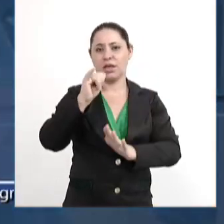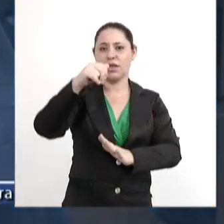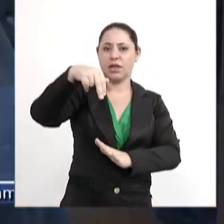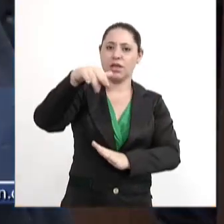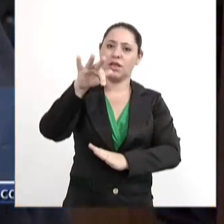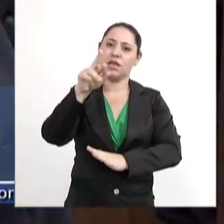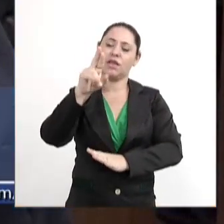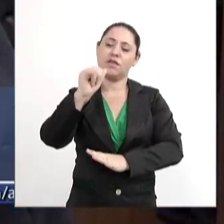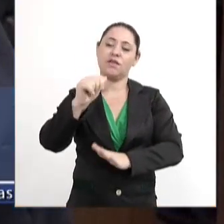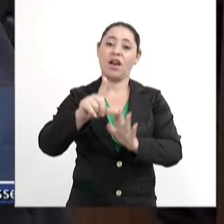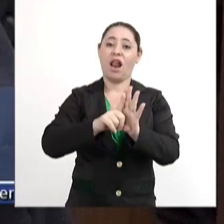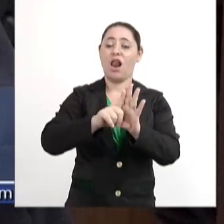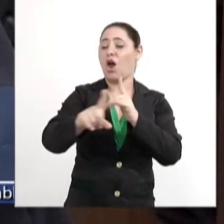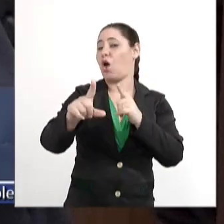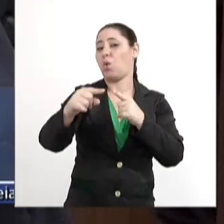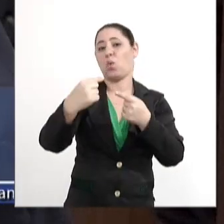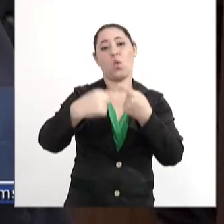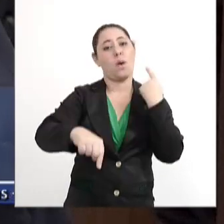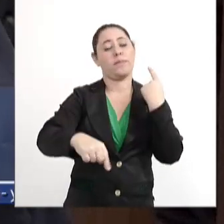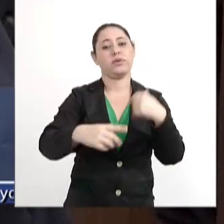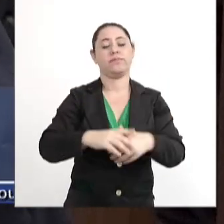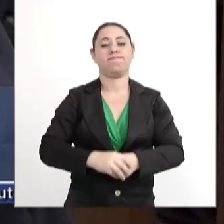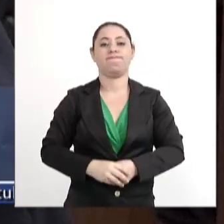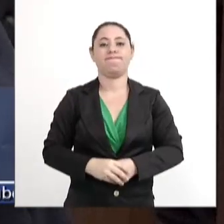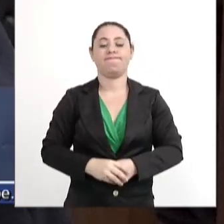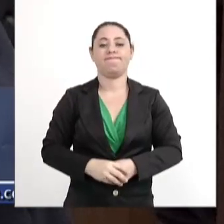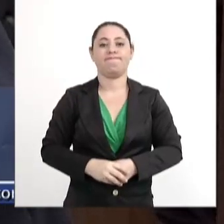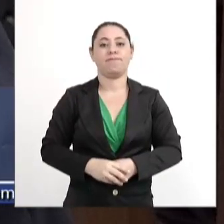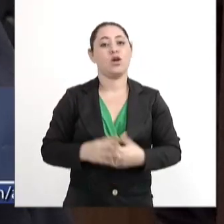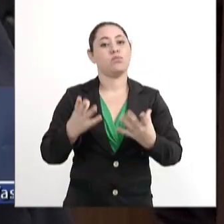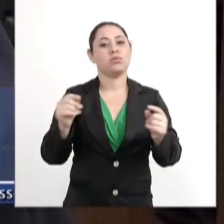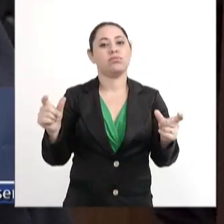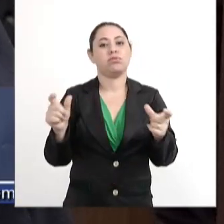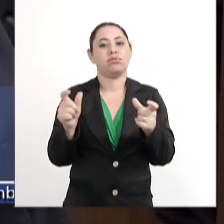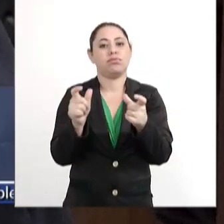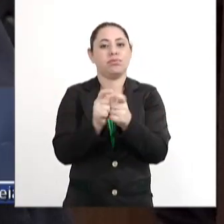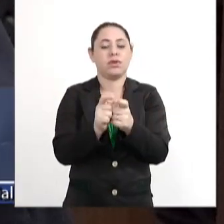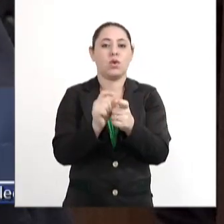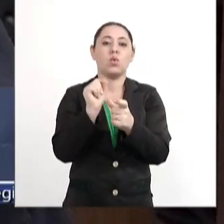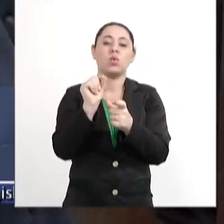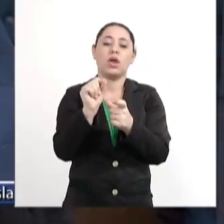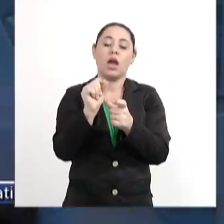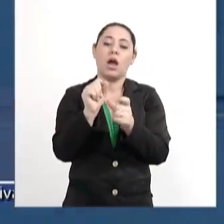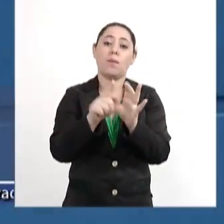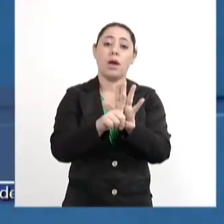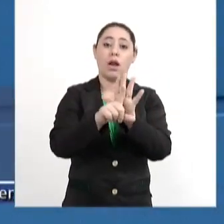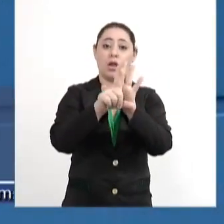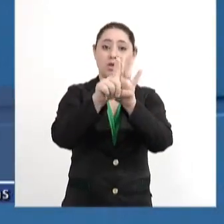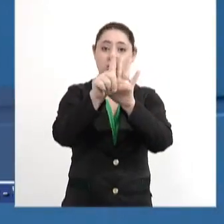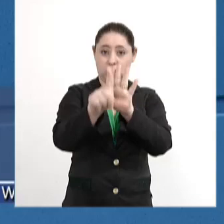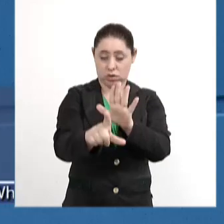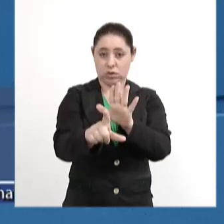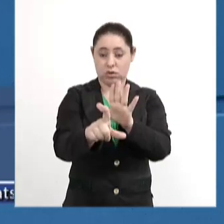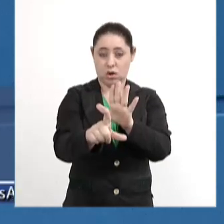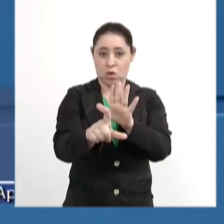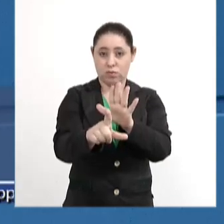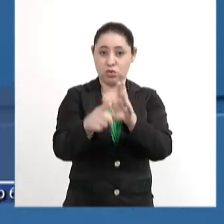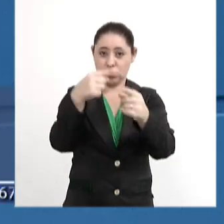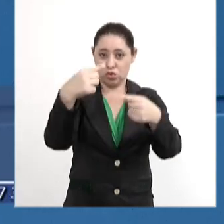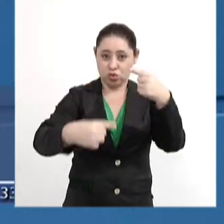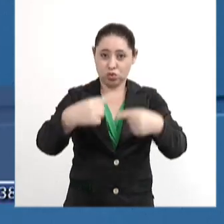infraconstitucional, infralegal, então, sem dúvida, muito menor do que uma legislação. Nós estamos discutindo uma